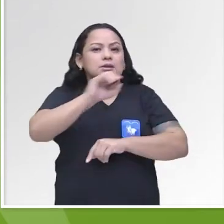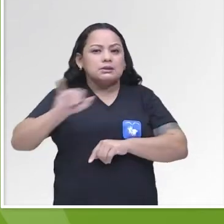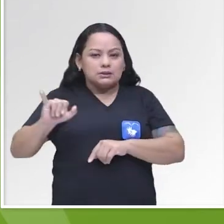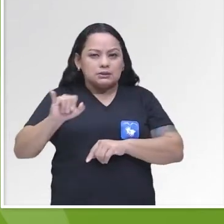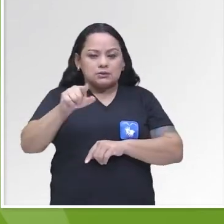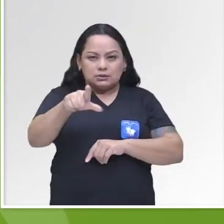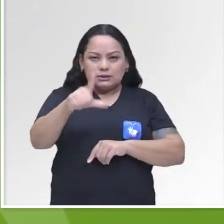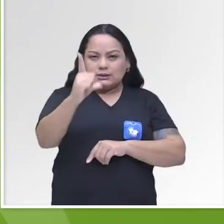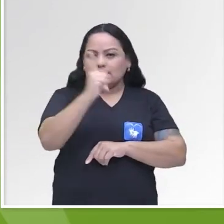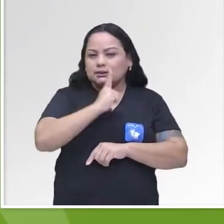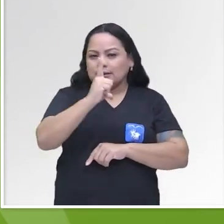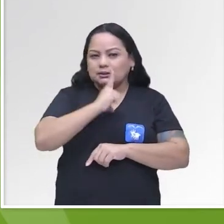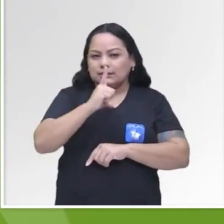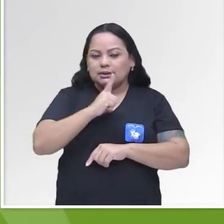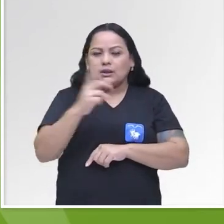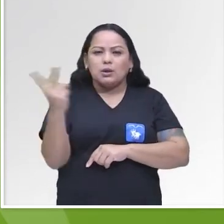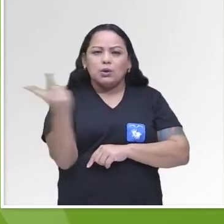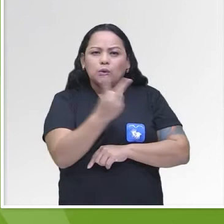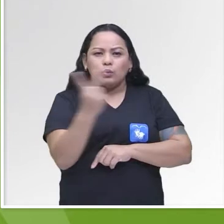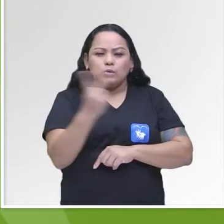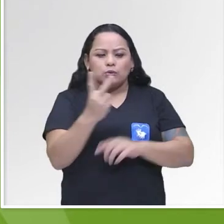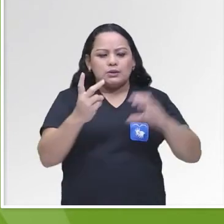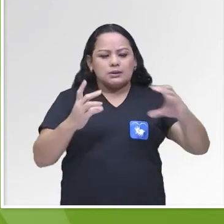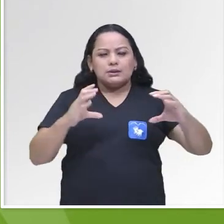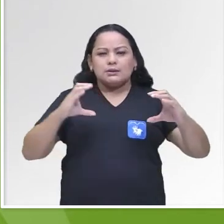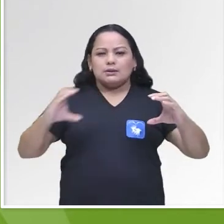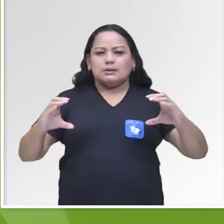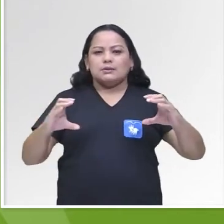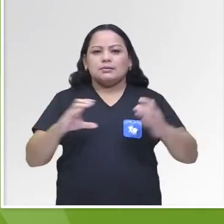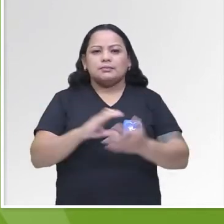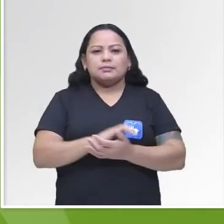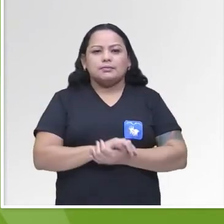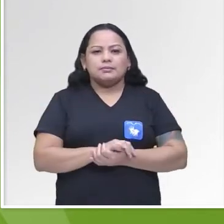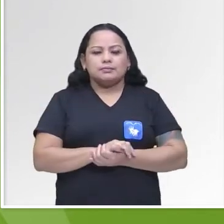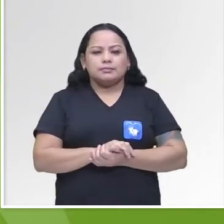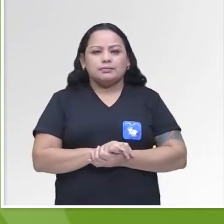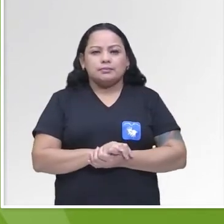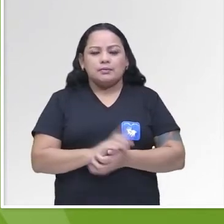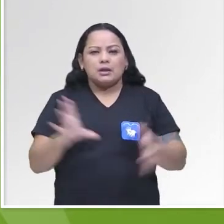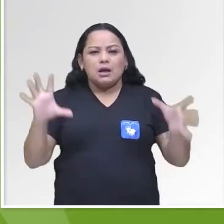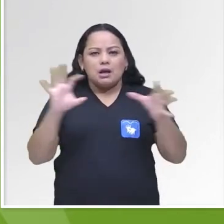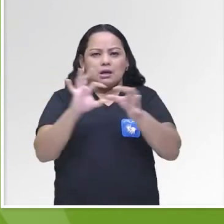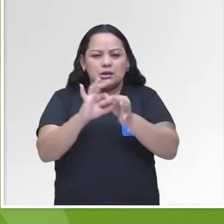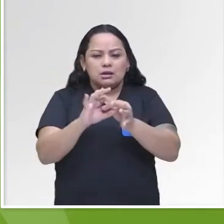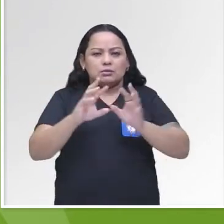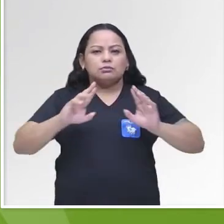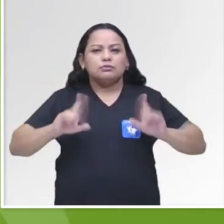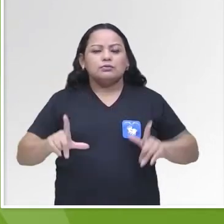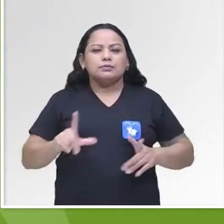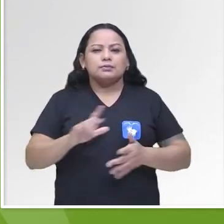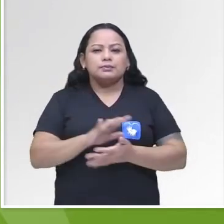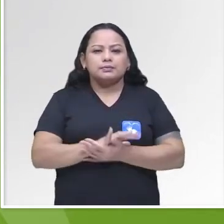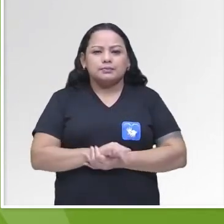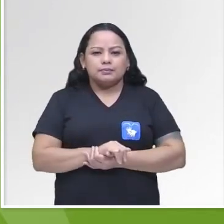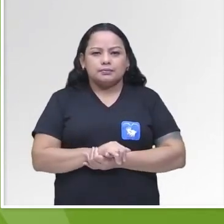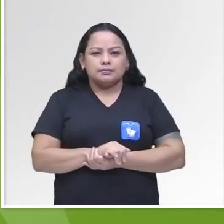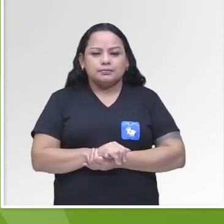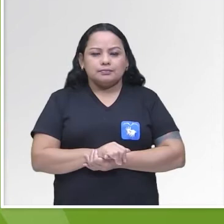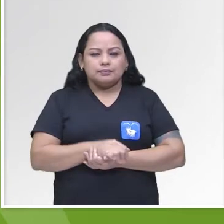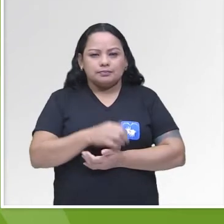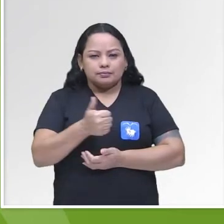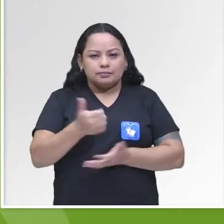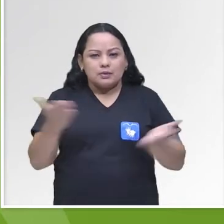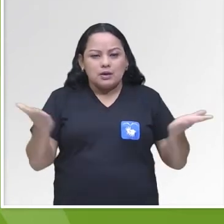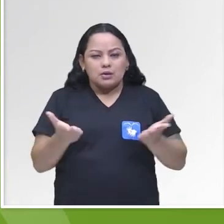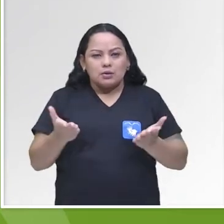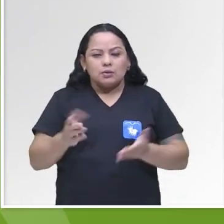você tiver 2 carbonos com ligantes diferentes. Tá bom? Então, agora a gente vai fazer